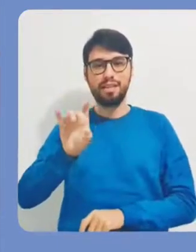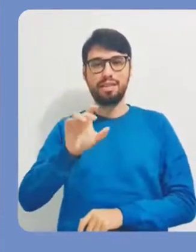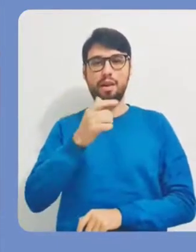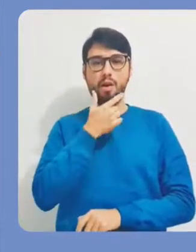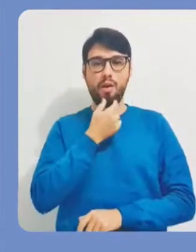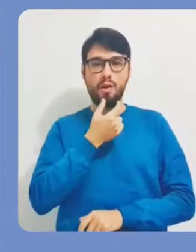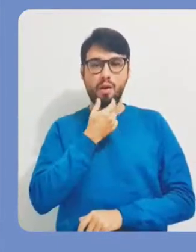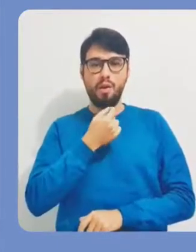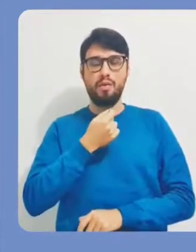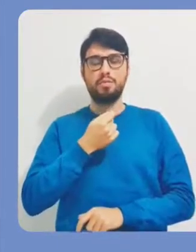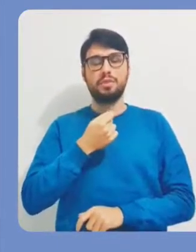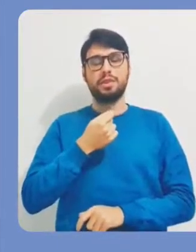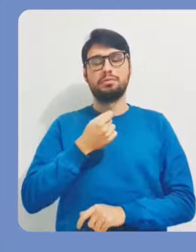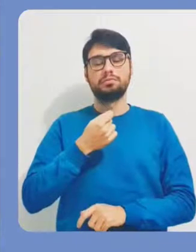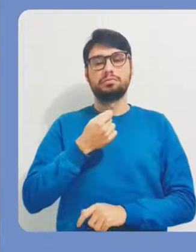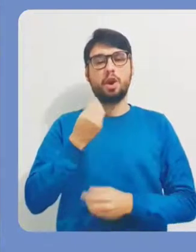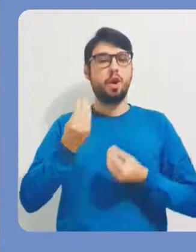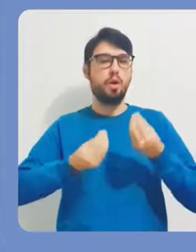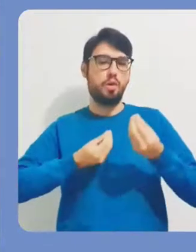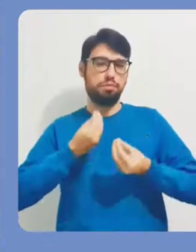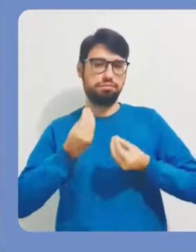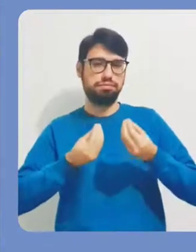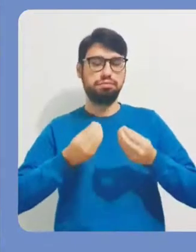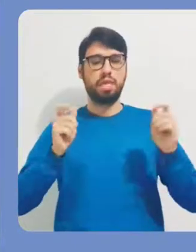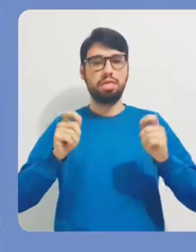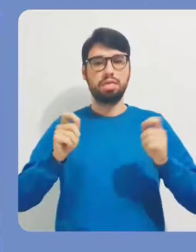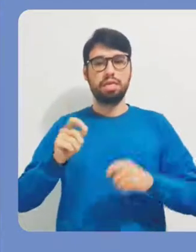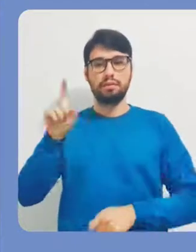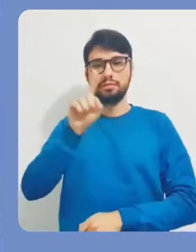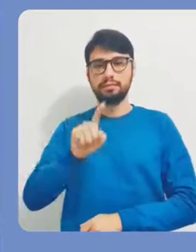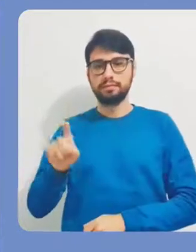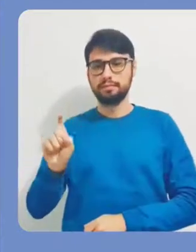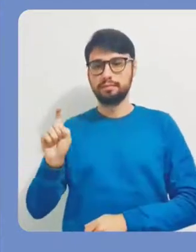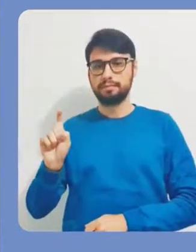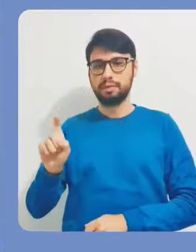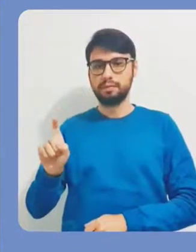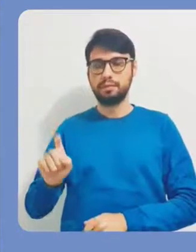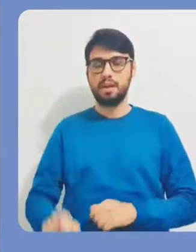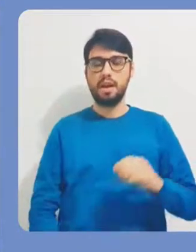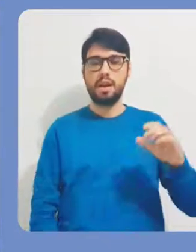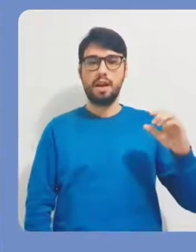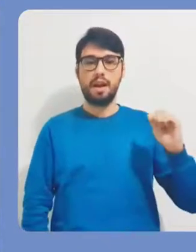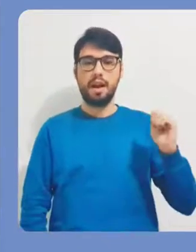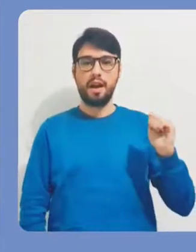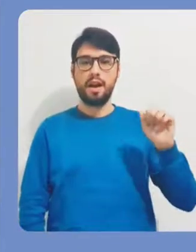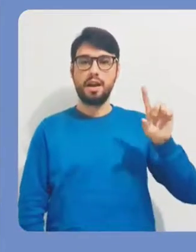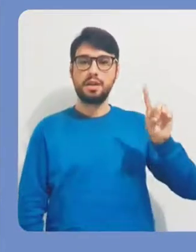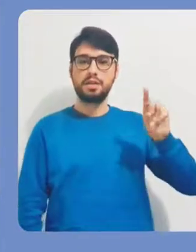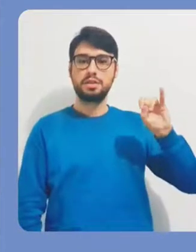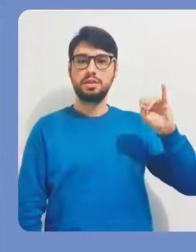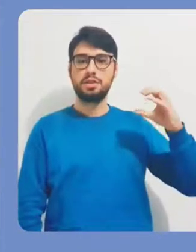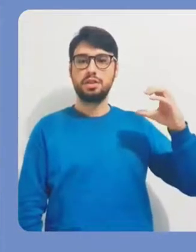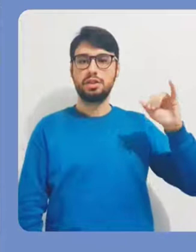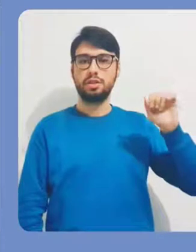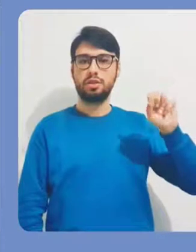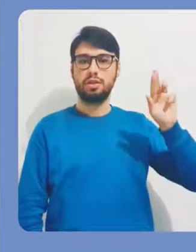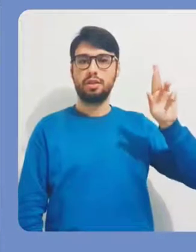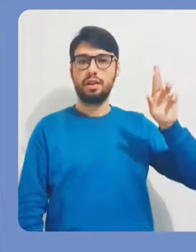José Ednilson e uma imagem minha. A inserção das imagens é feita a partir da opção Adicionar Mídia.